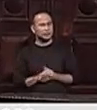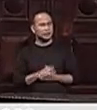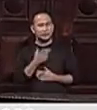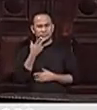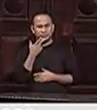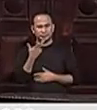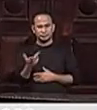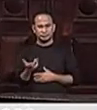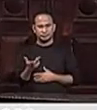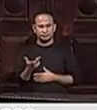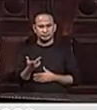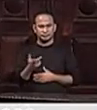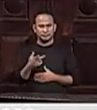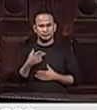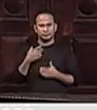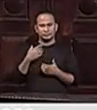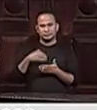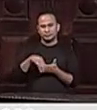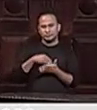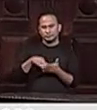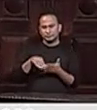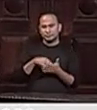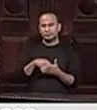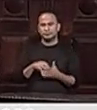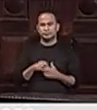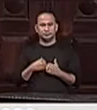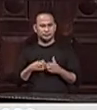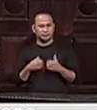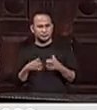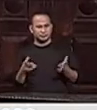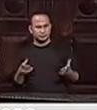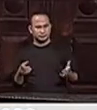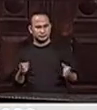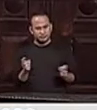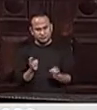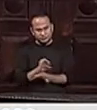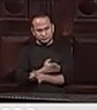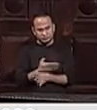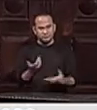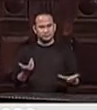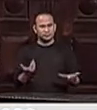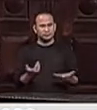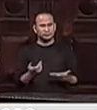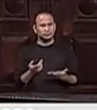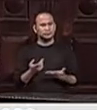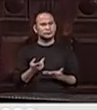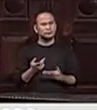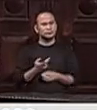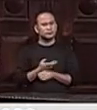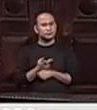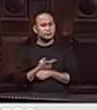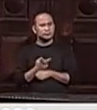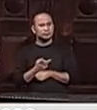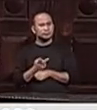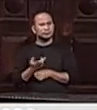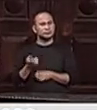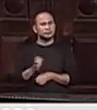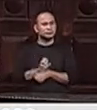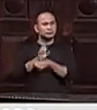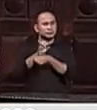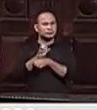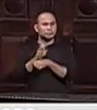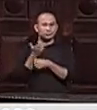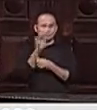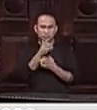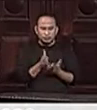Secretaria de Estado de Transporte, e eu entreguei como secretário, pronto, na Procuradoria-Geral do Estado, até hoje não tenha sido publicado.